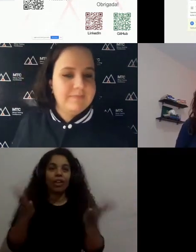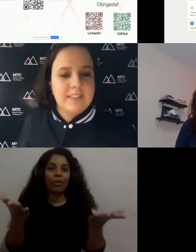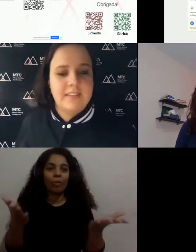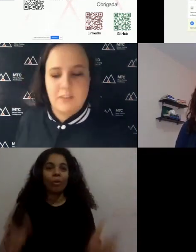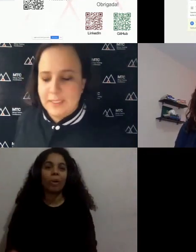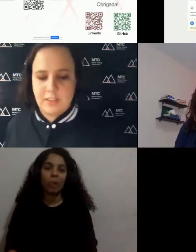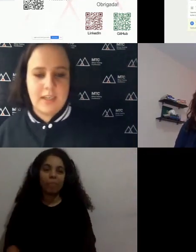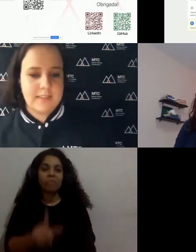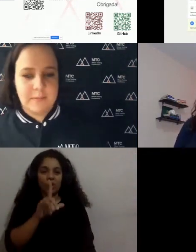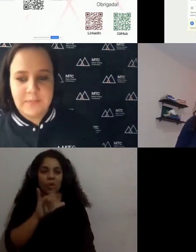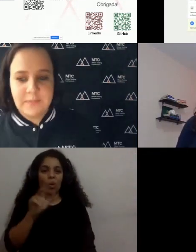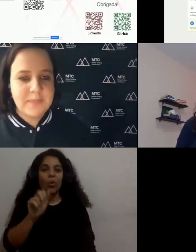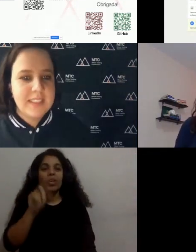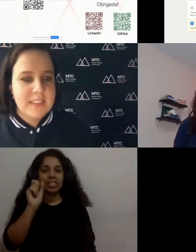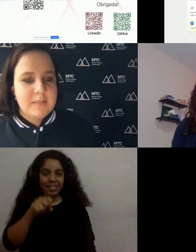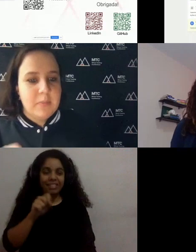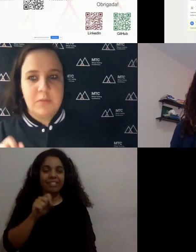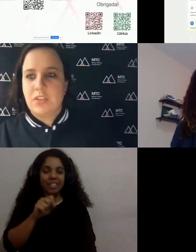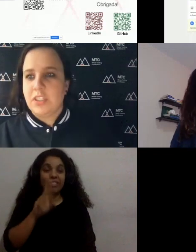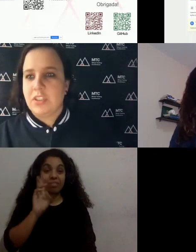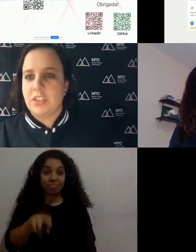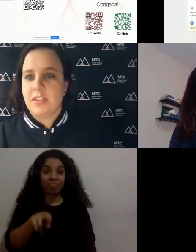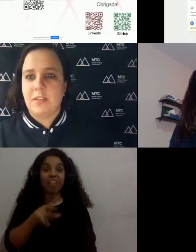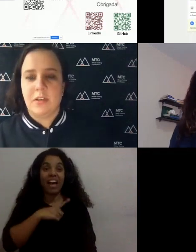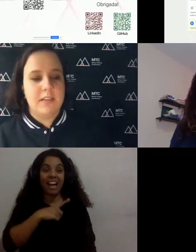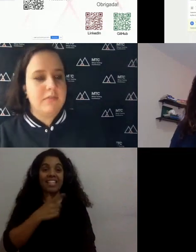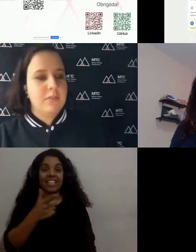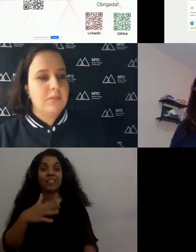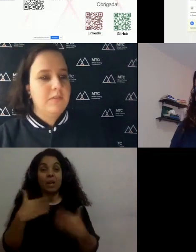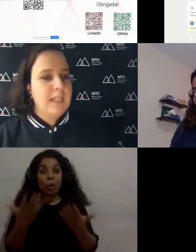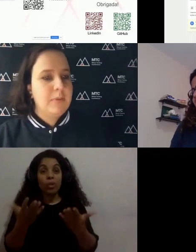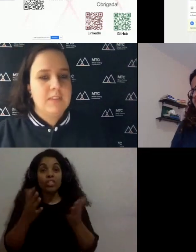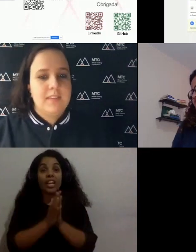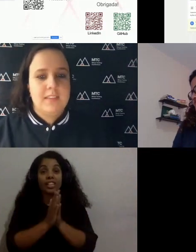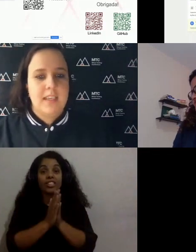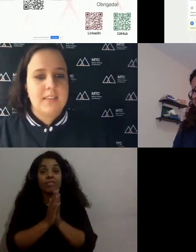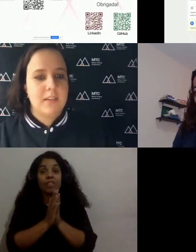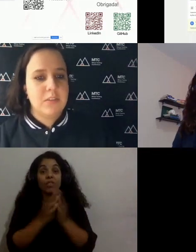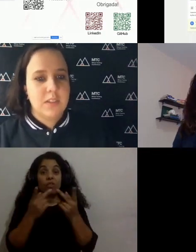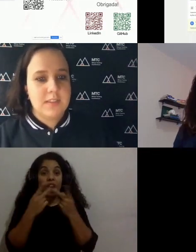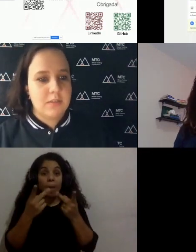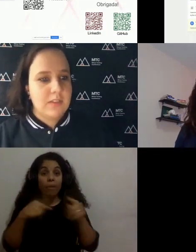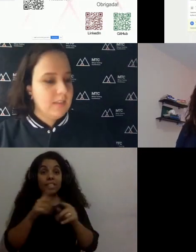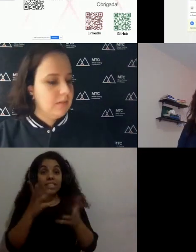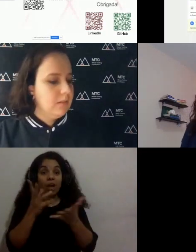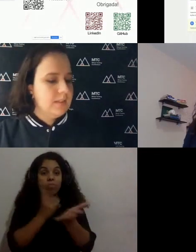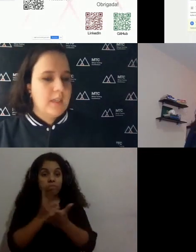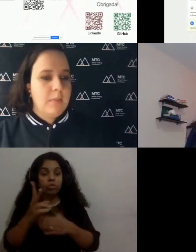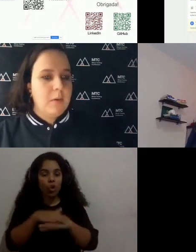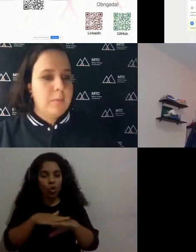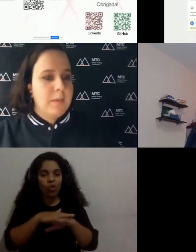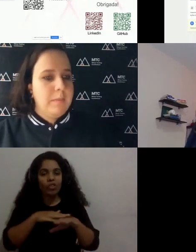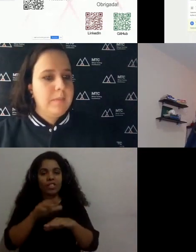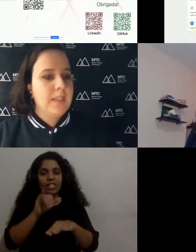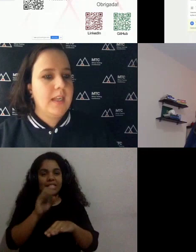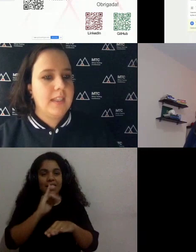Sim. Descoberta de razão. Bom, gente, olha, vou falar para vocês, quem quiser continuar essa conversa com a